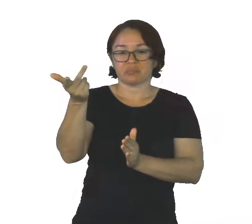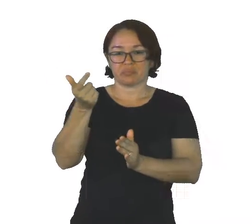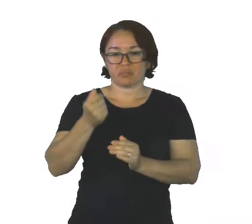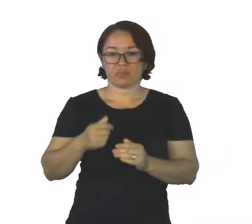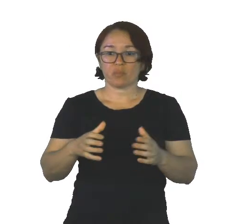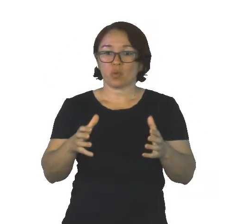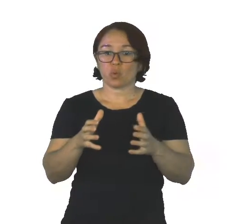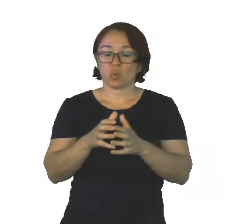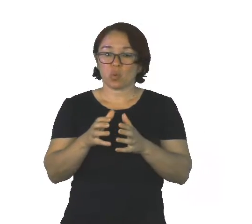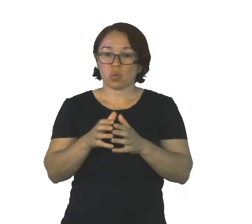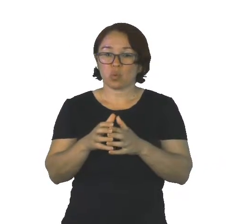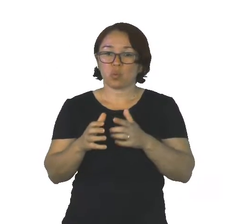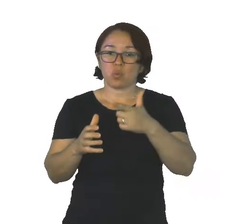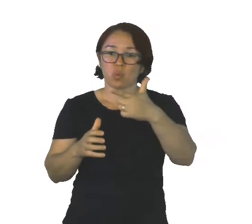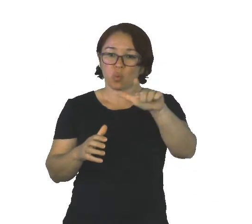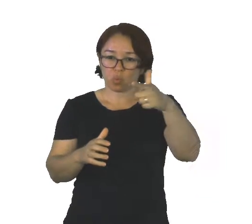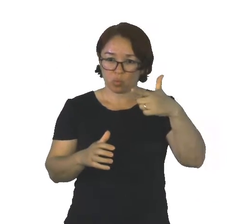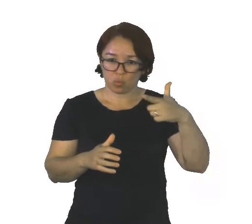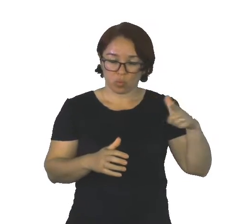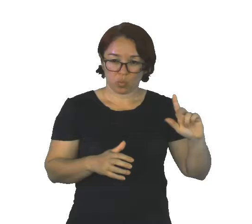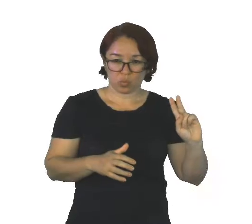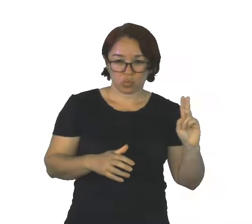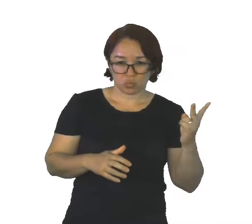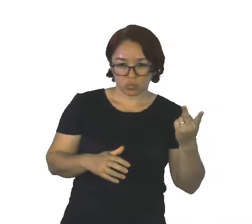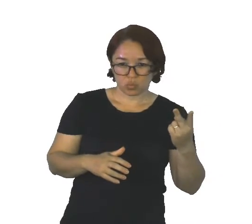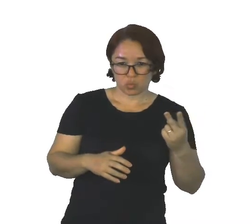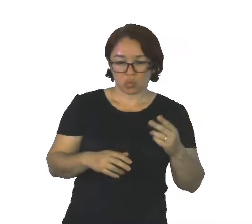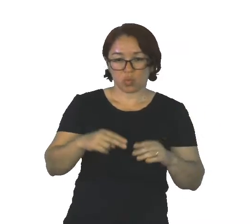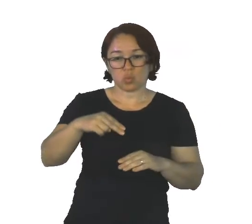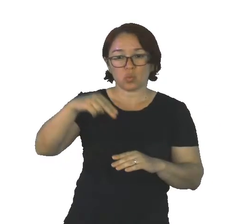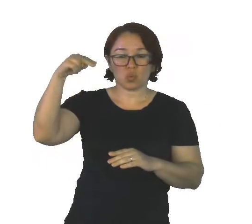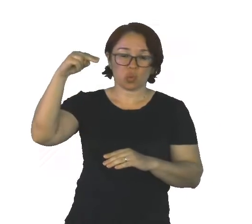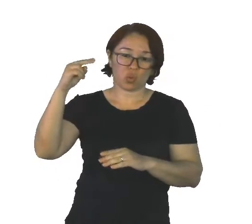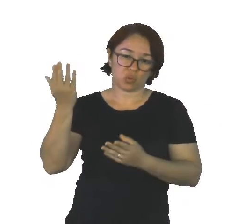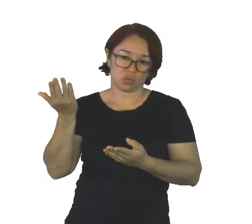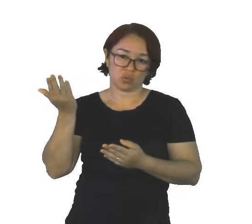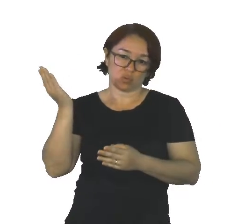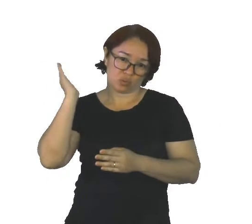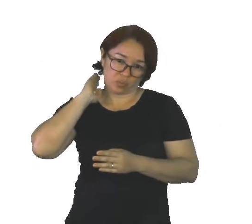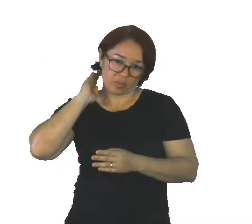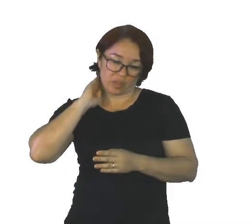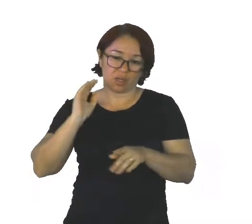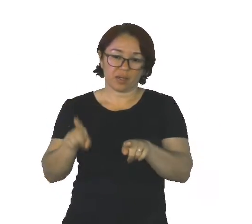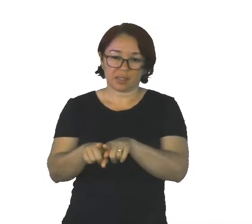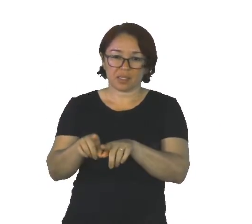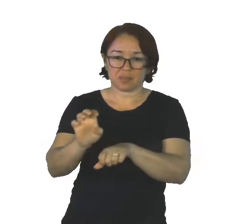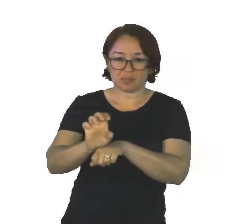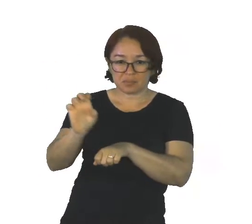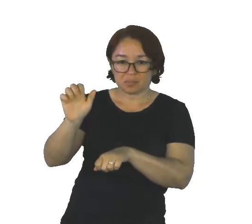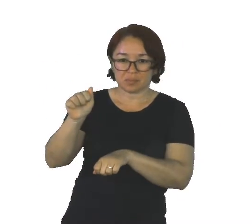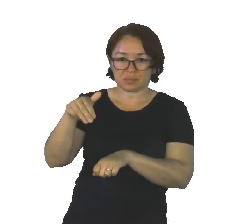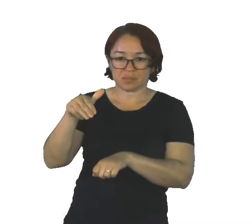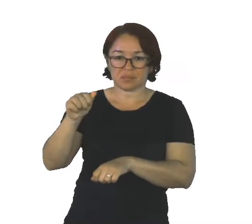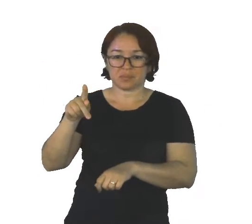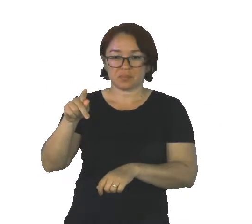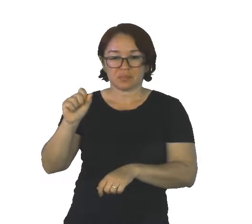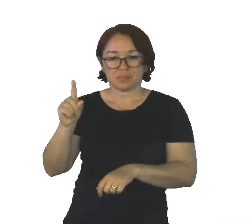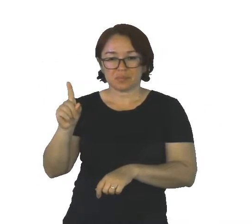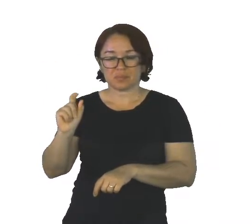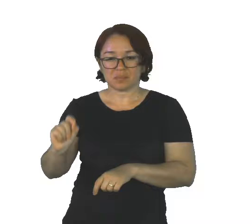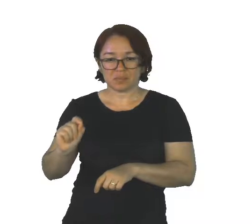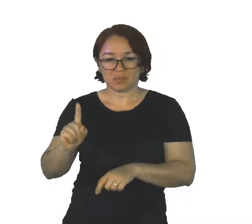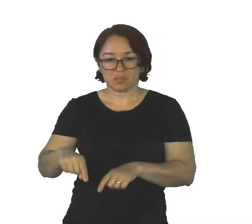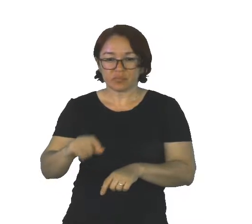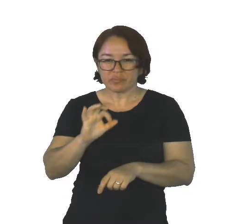tiriós e caxuianas que vivem no norte do Pará e no Amapá, é o trabalho com miçangas. E o material não é novidade